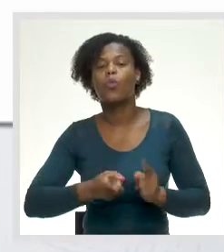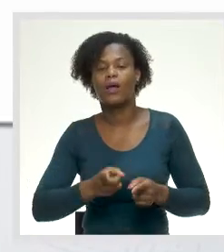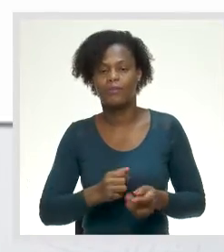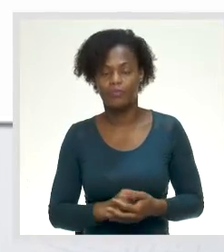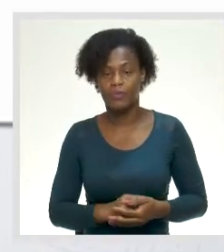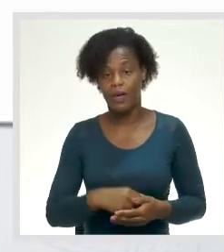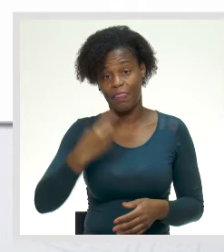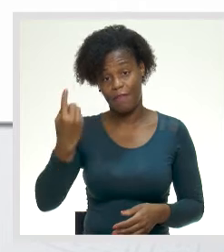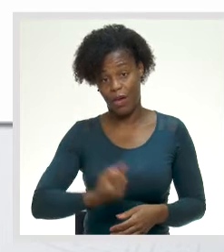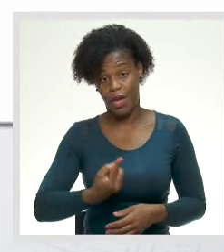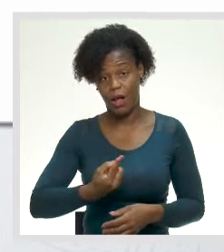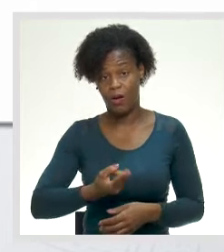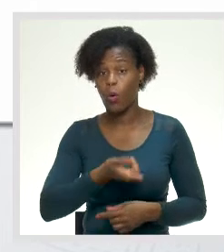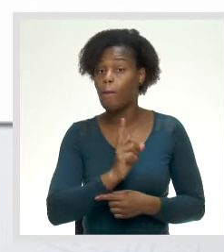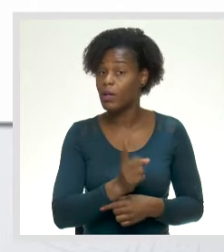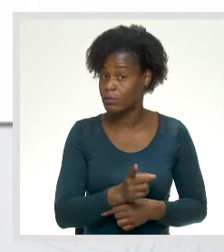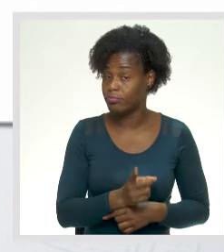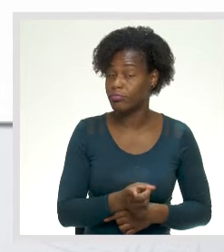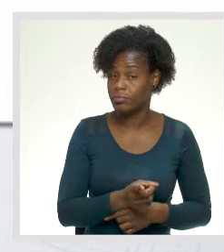Deveres pressupõem obrigação